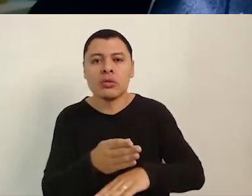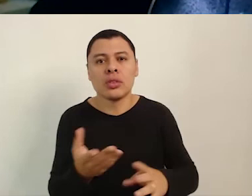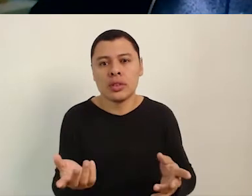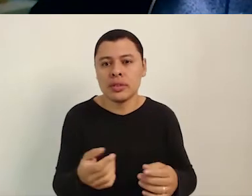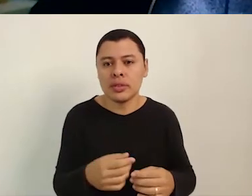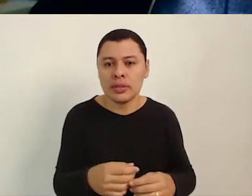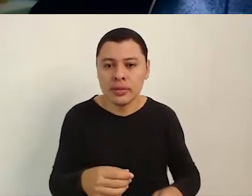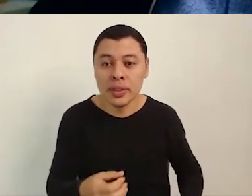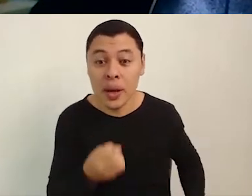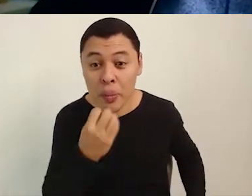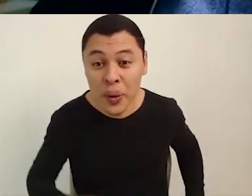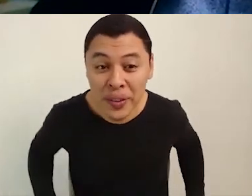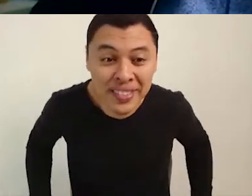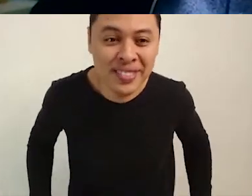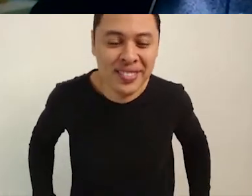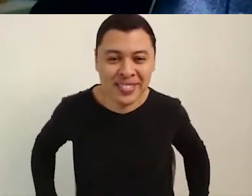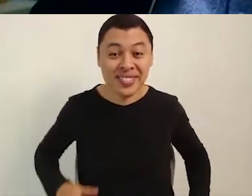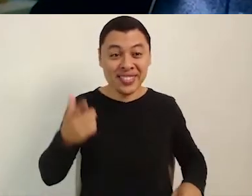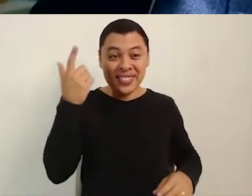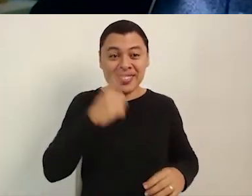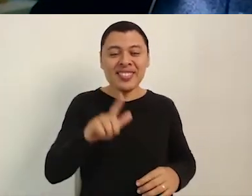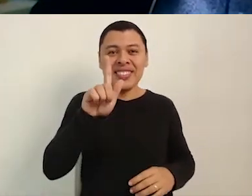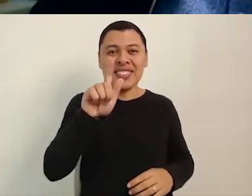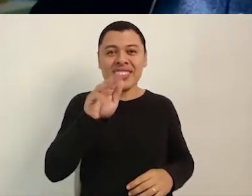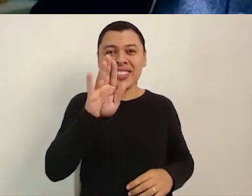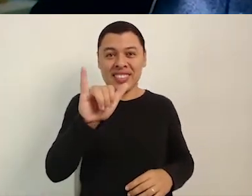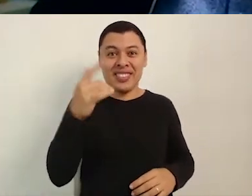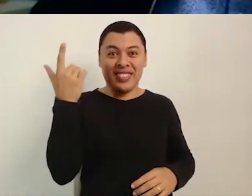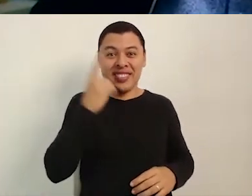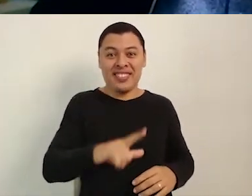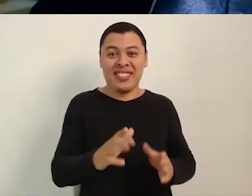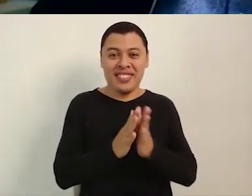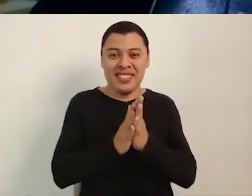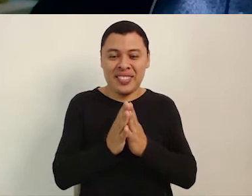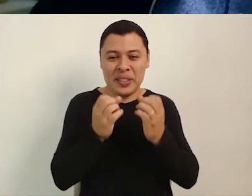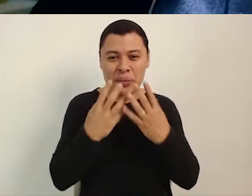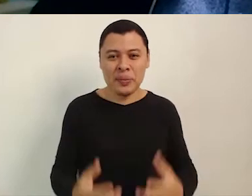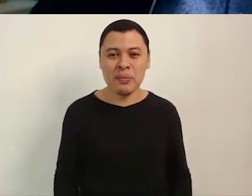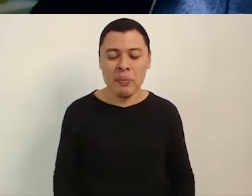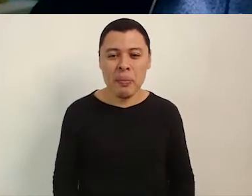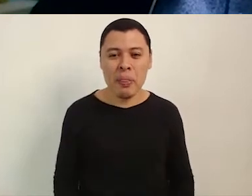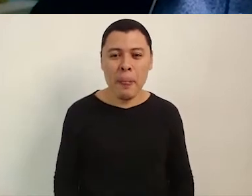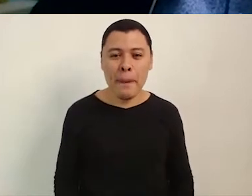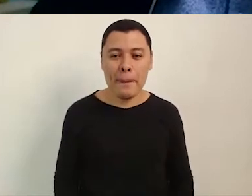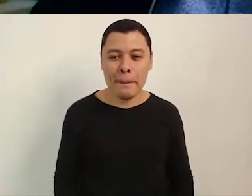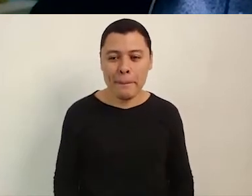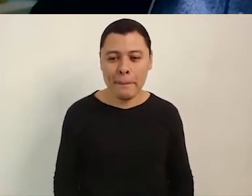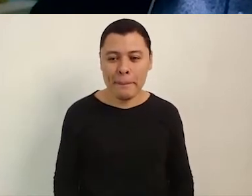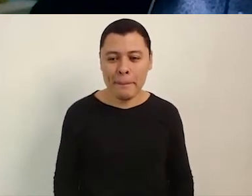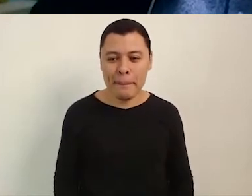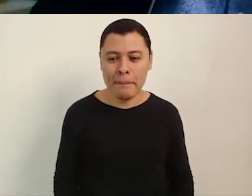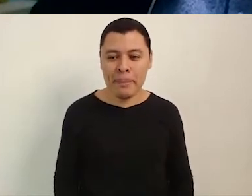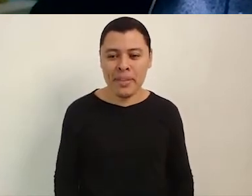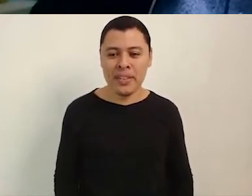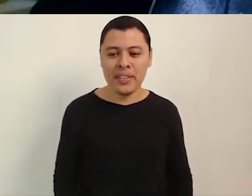Brunão, tem uma boa notícia. Consegui subir aqui, vou continuar a apresentação, beleza? Show! Vou compartilhar